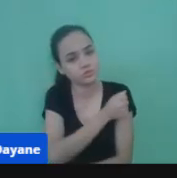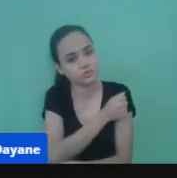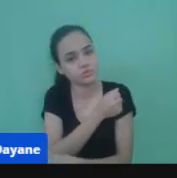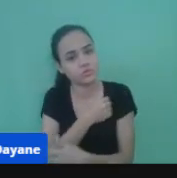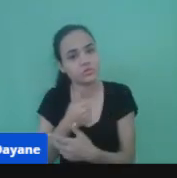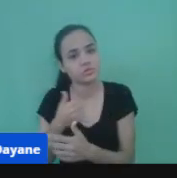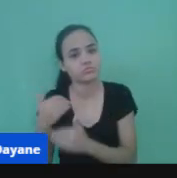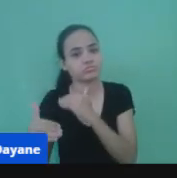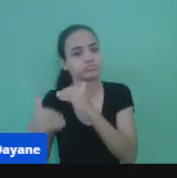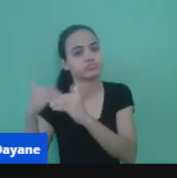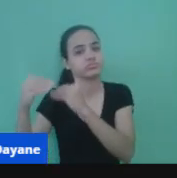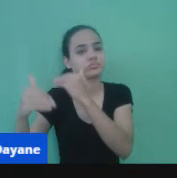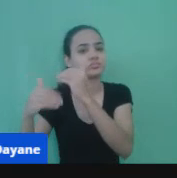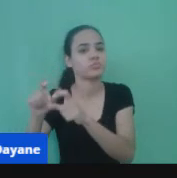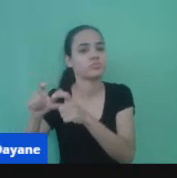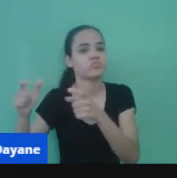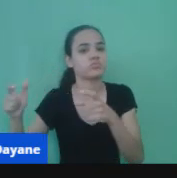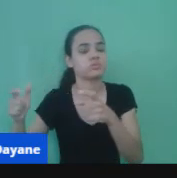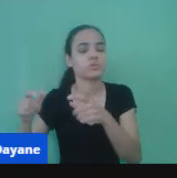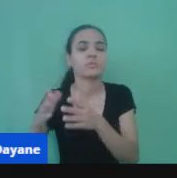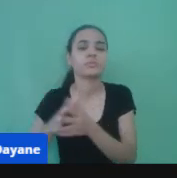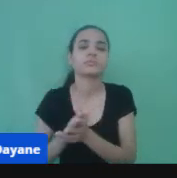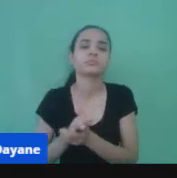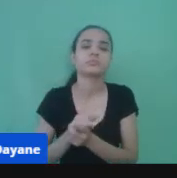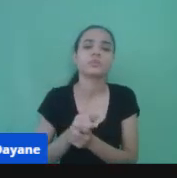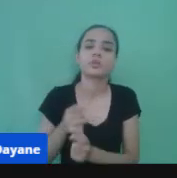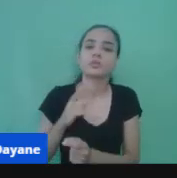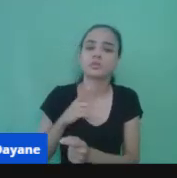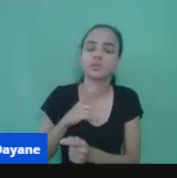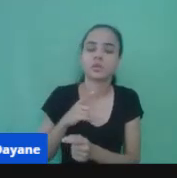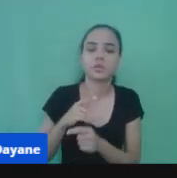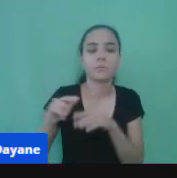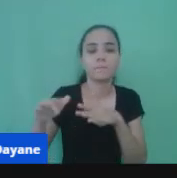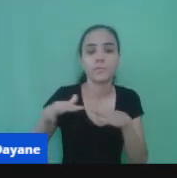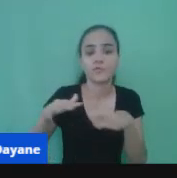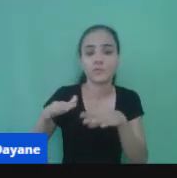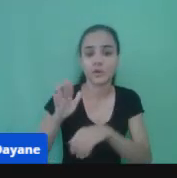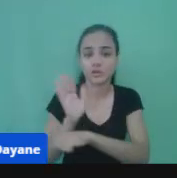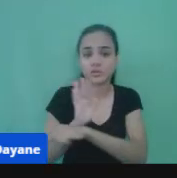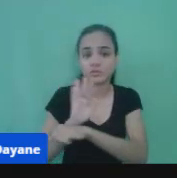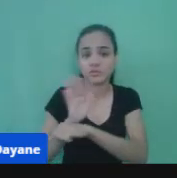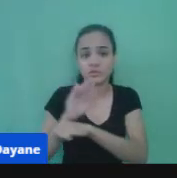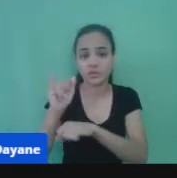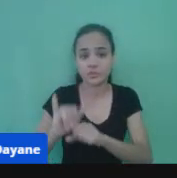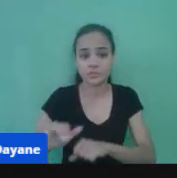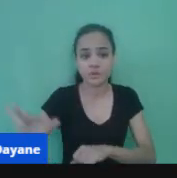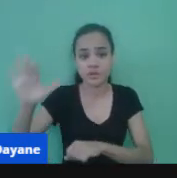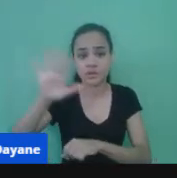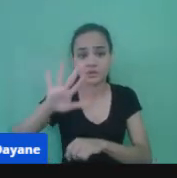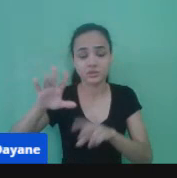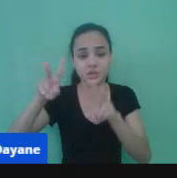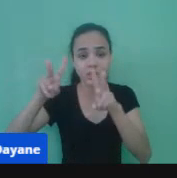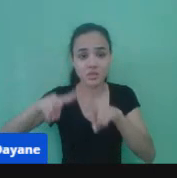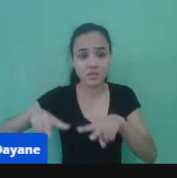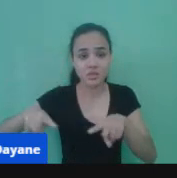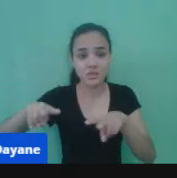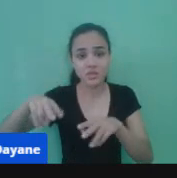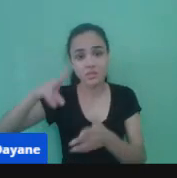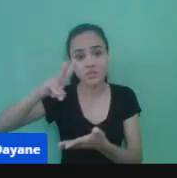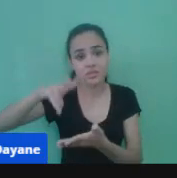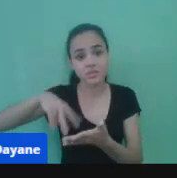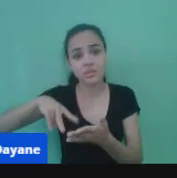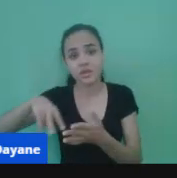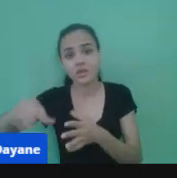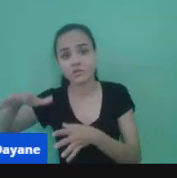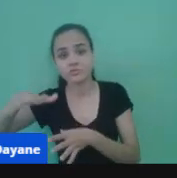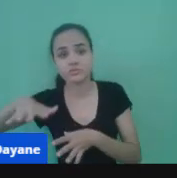em movimento, que é o caso do filme, e que vai ajudar ele a ler o seu espaço local e a dinâmica global. Então,